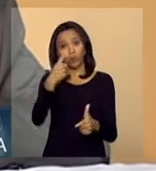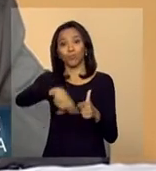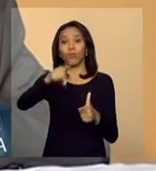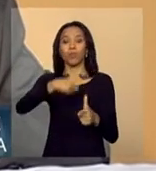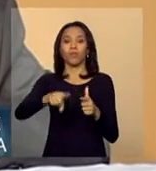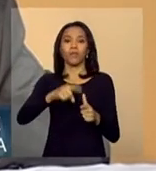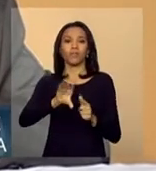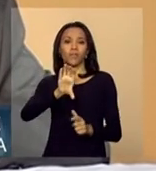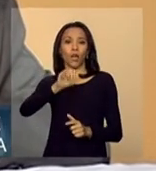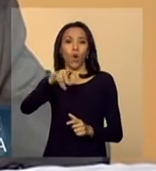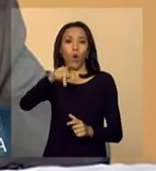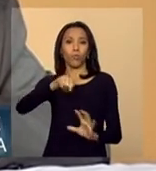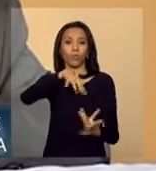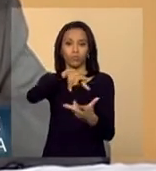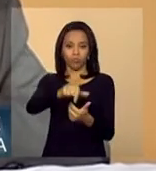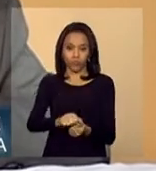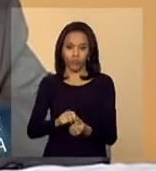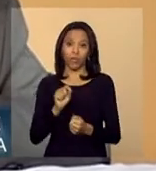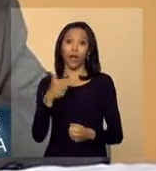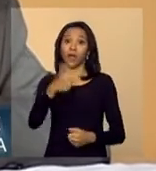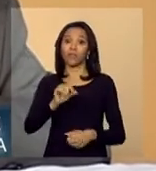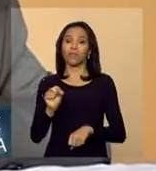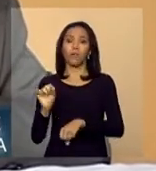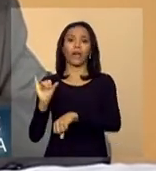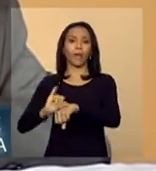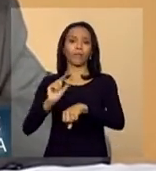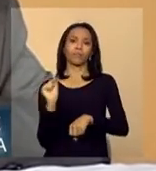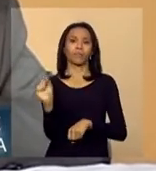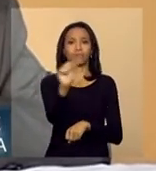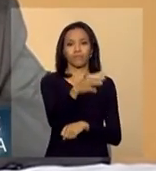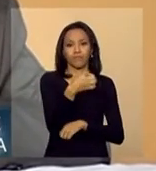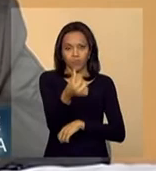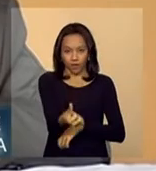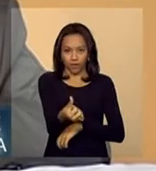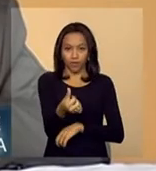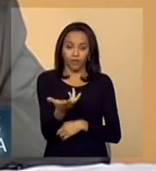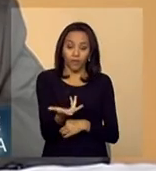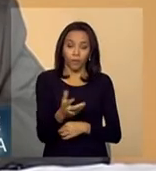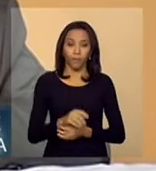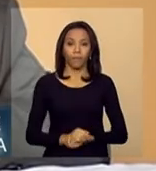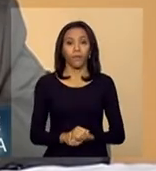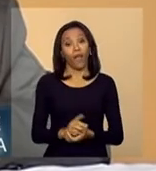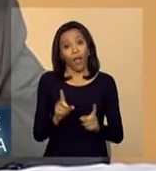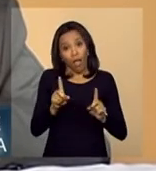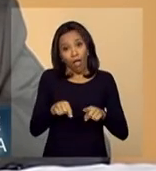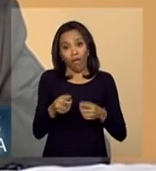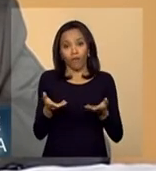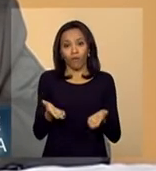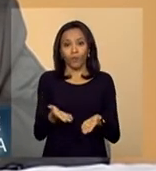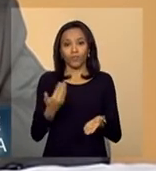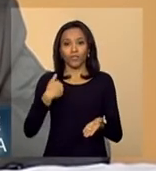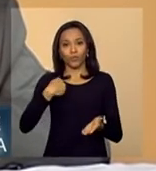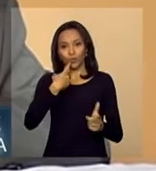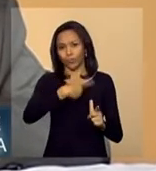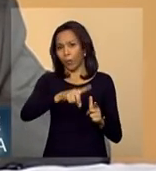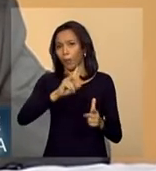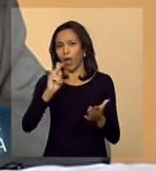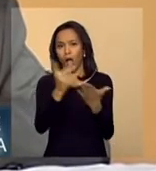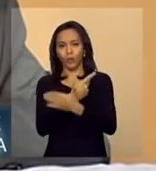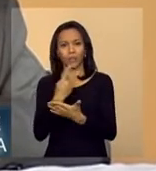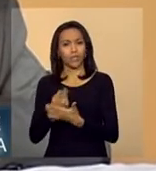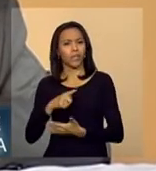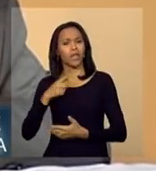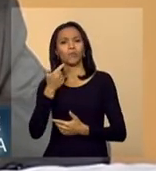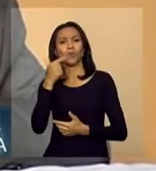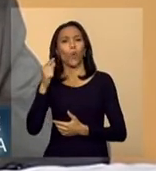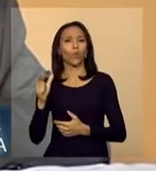nas demais seis capitais. Eu acho que, em grandes termos, são essas as questões. Nós temos questões também